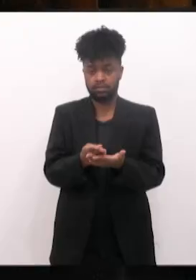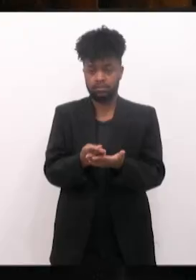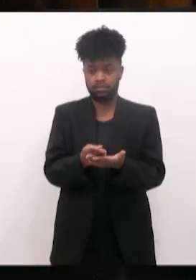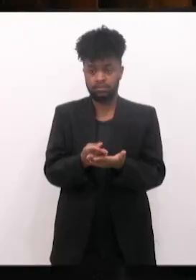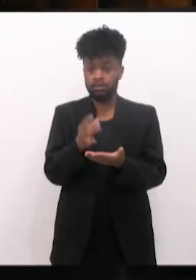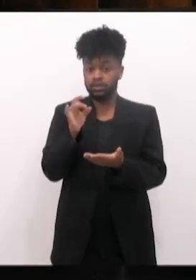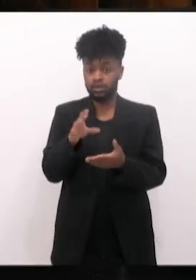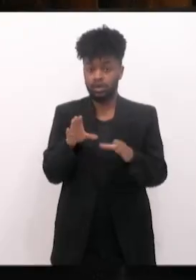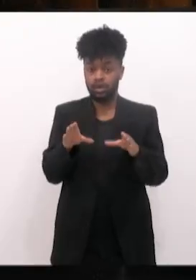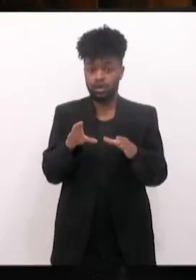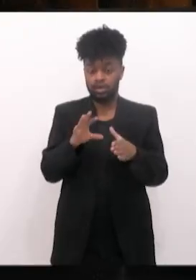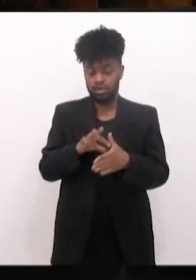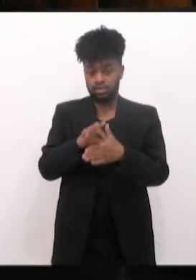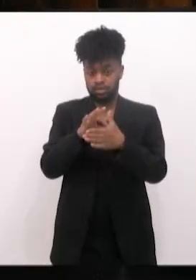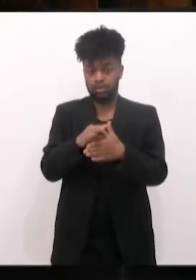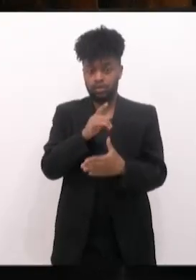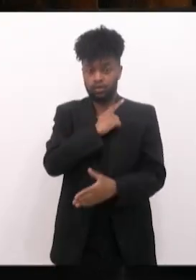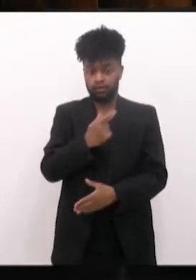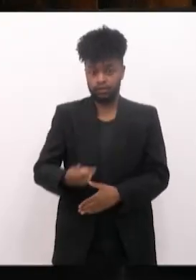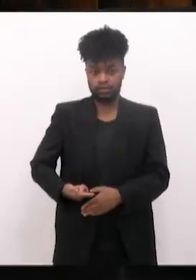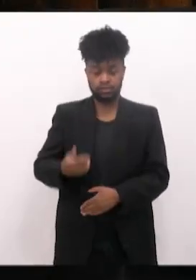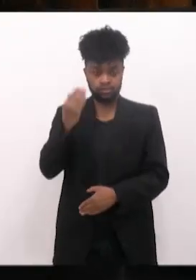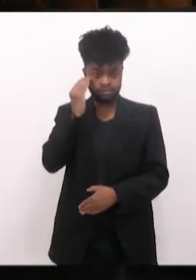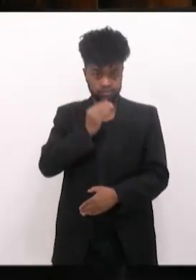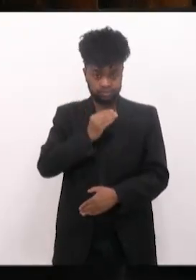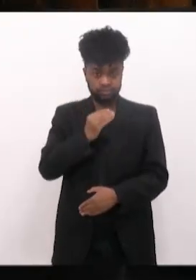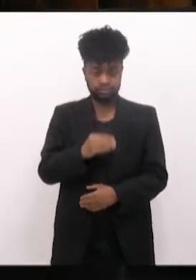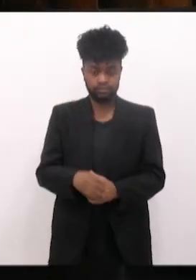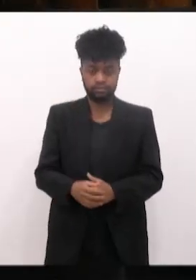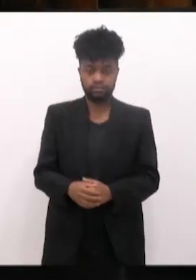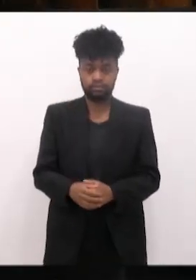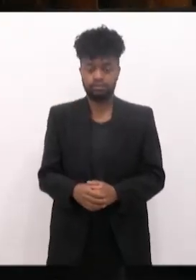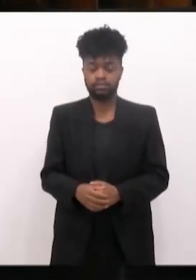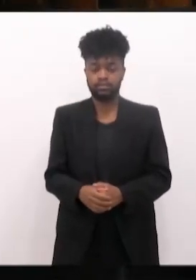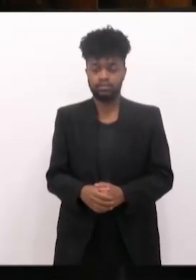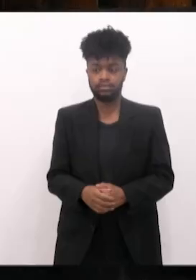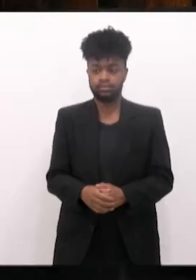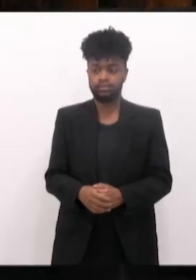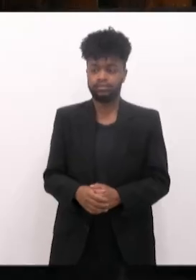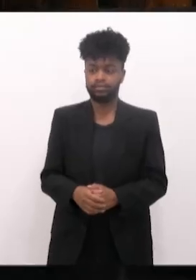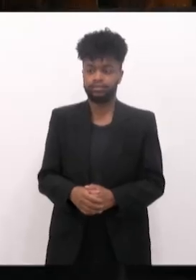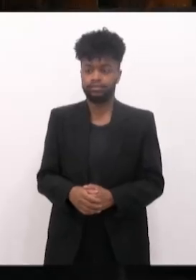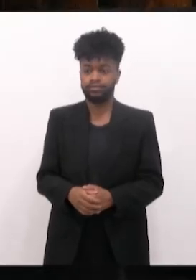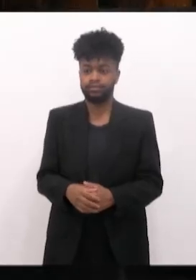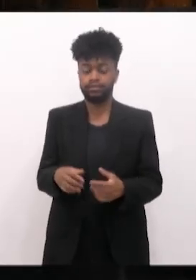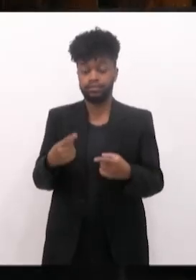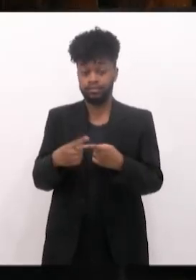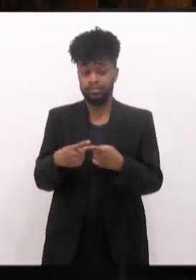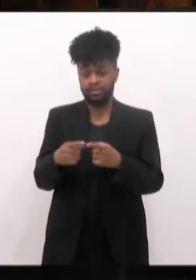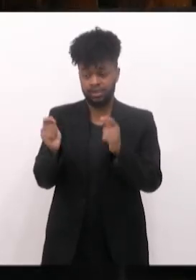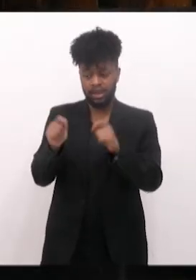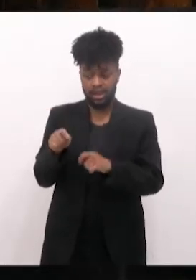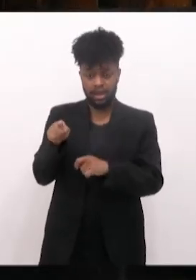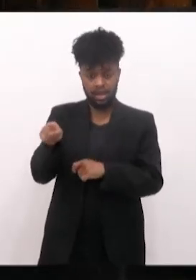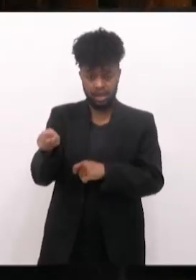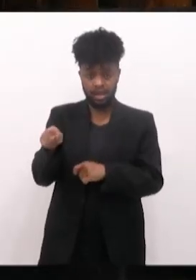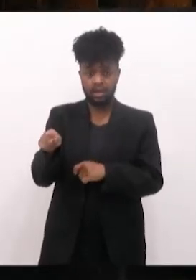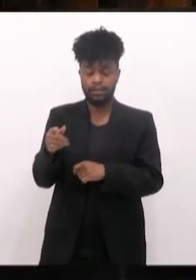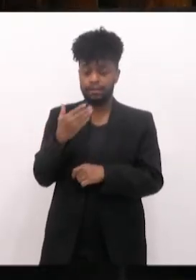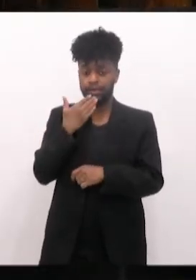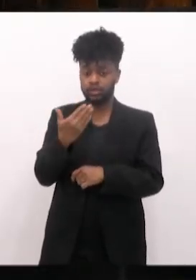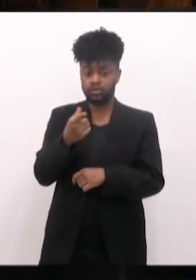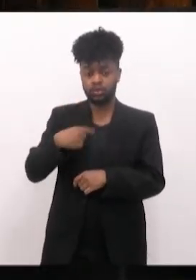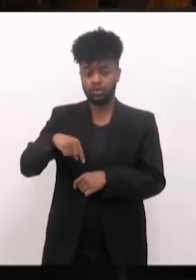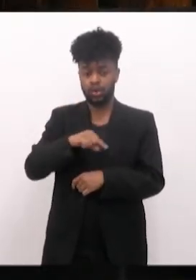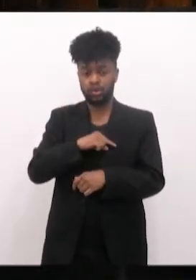no comando do governador Cláudio Castro, para que ele possa pedir ao nosso